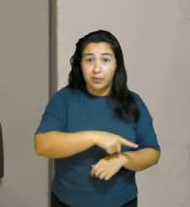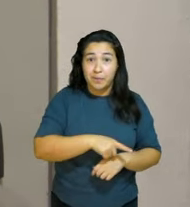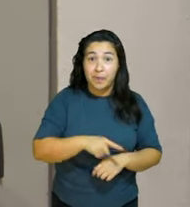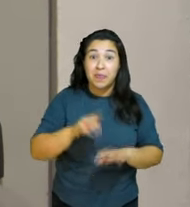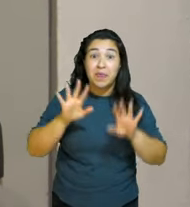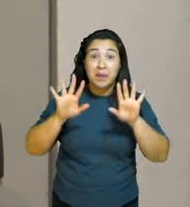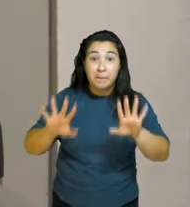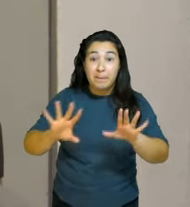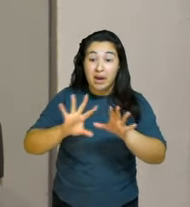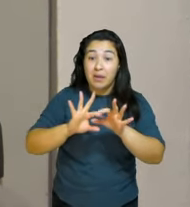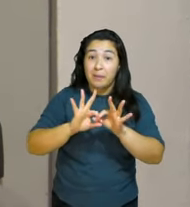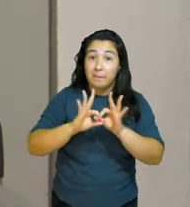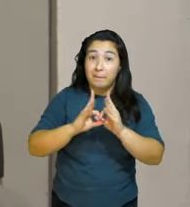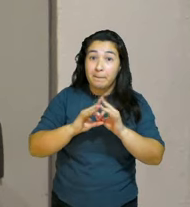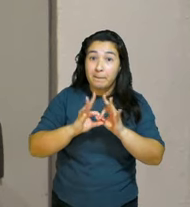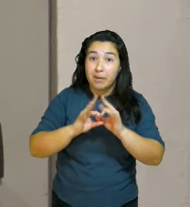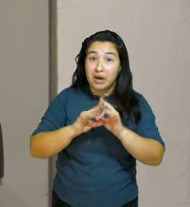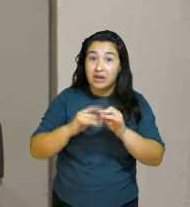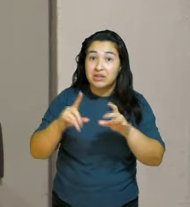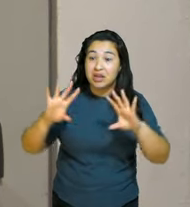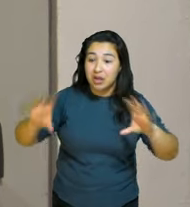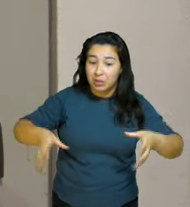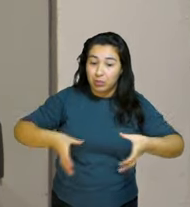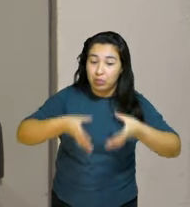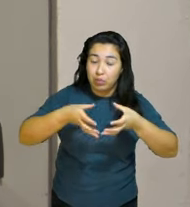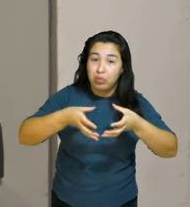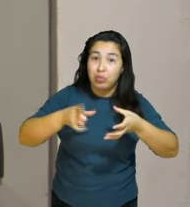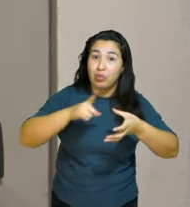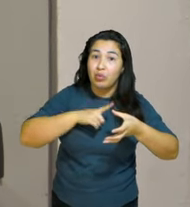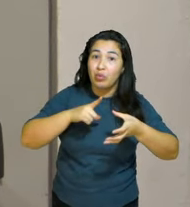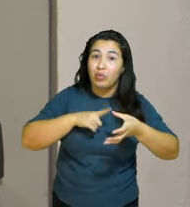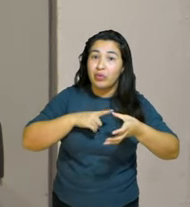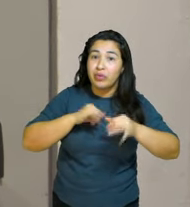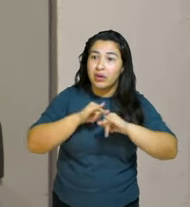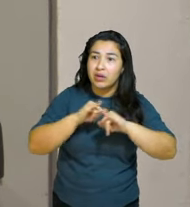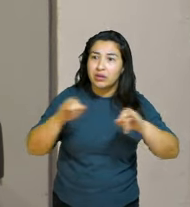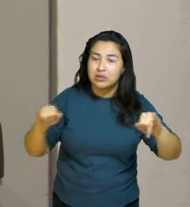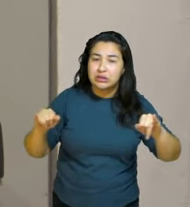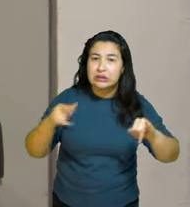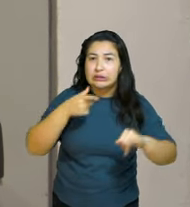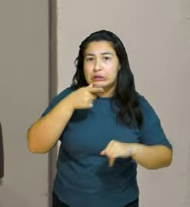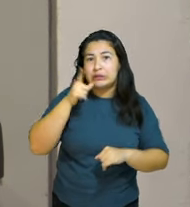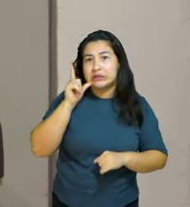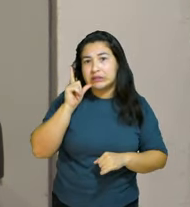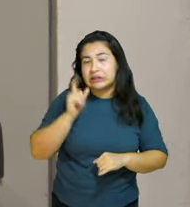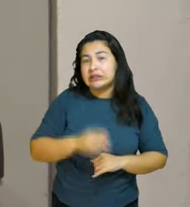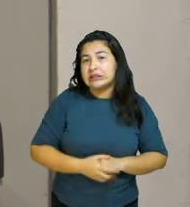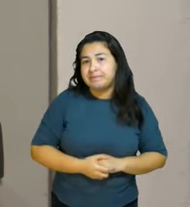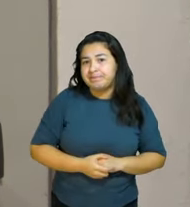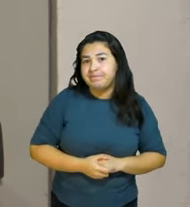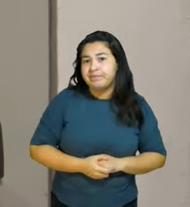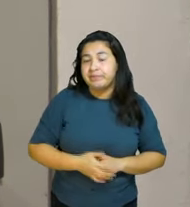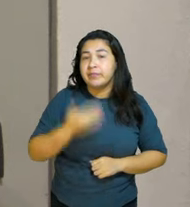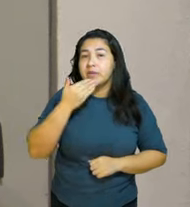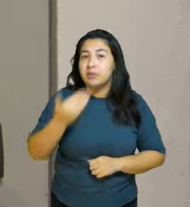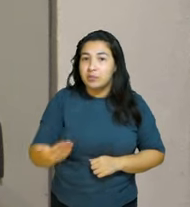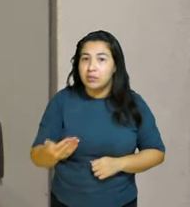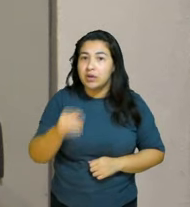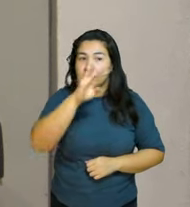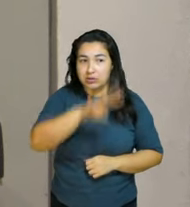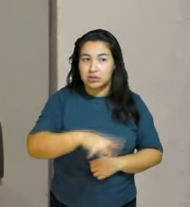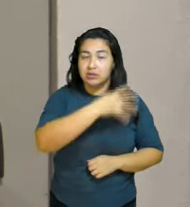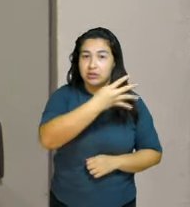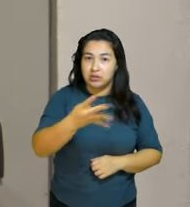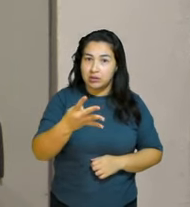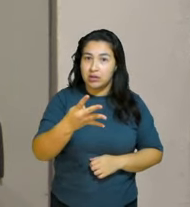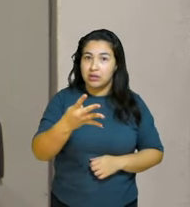Parajask entrou nesse pacote e acabou não sendo feito no ano passado. O que a gente pede é que o calendário esportivo, quando